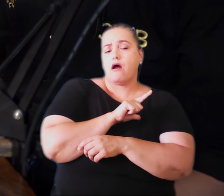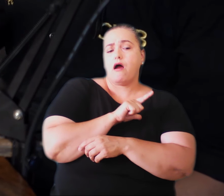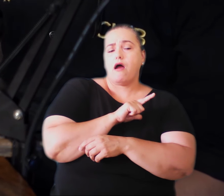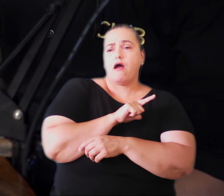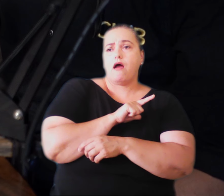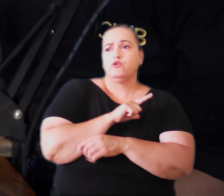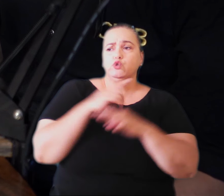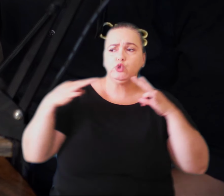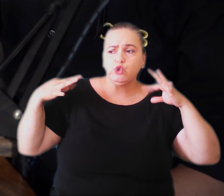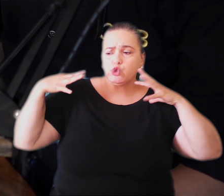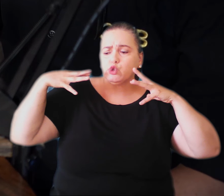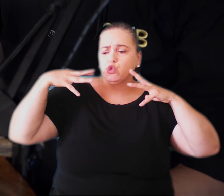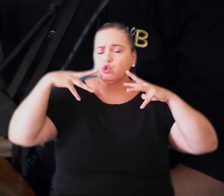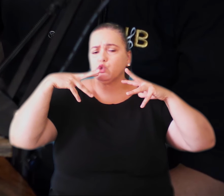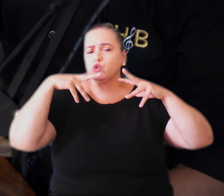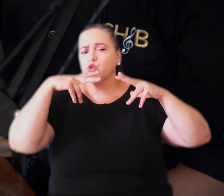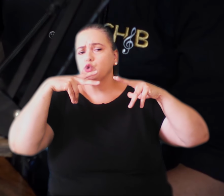passou